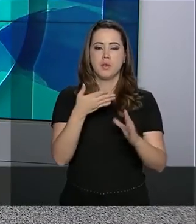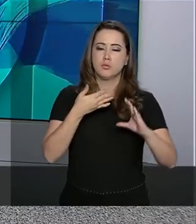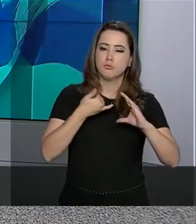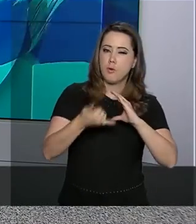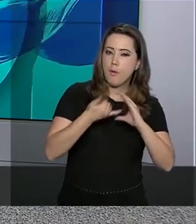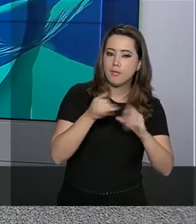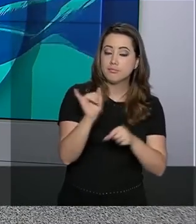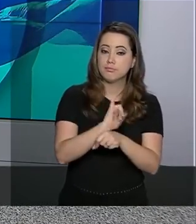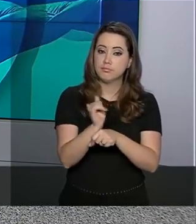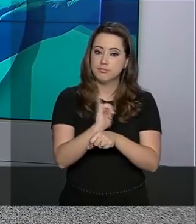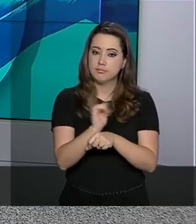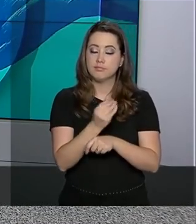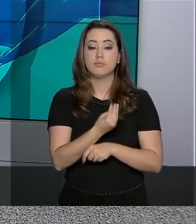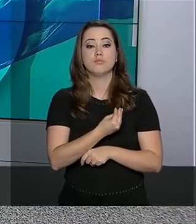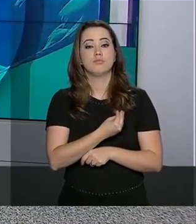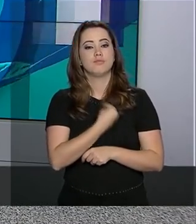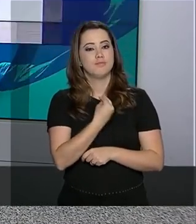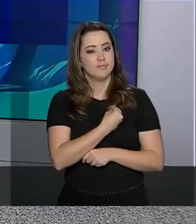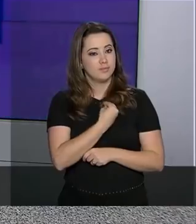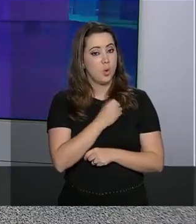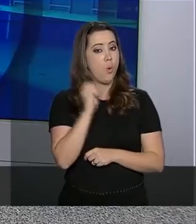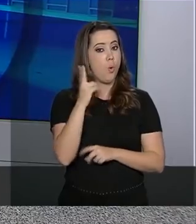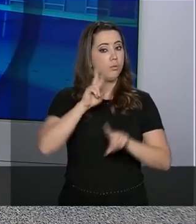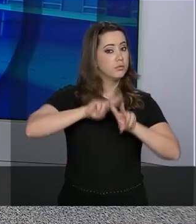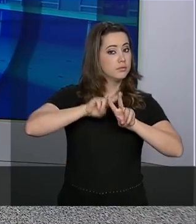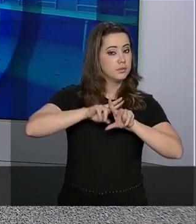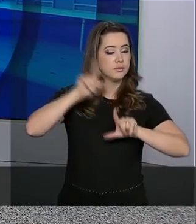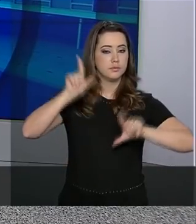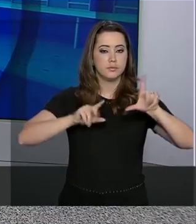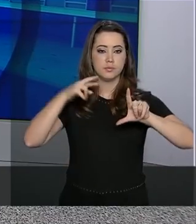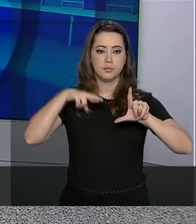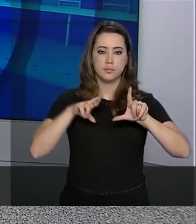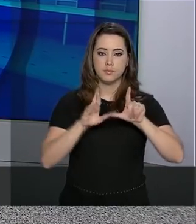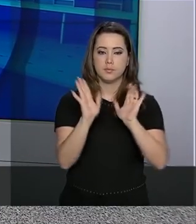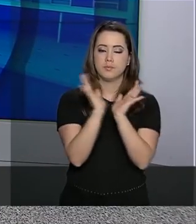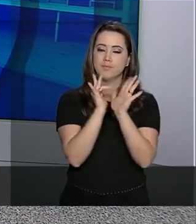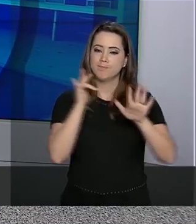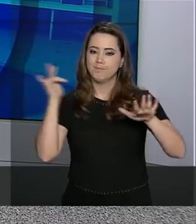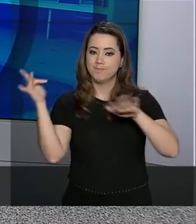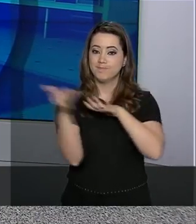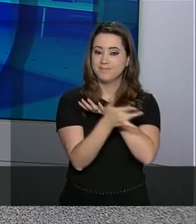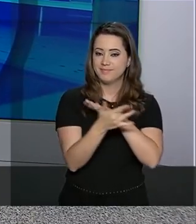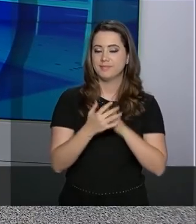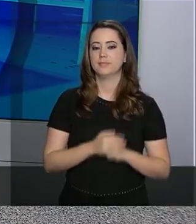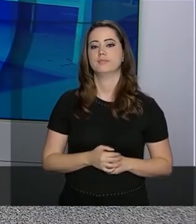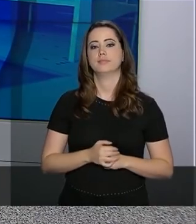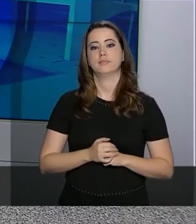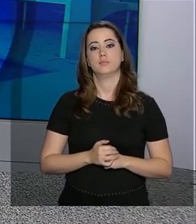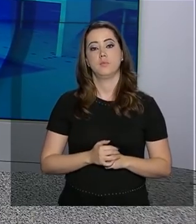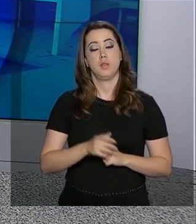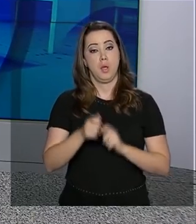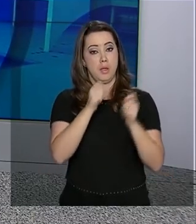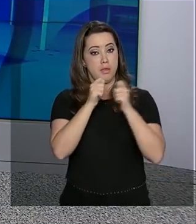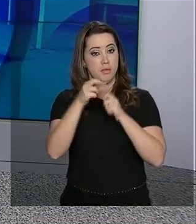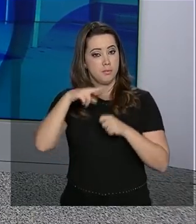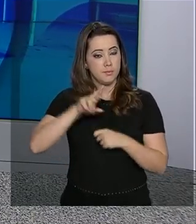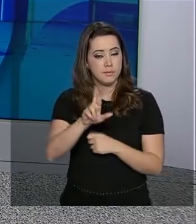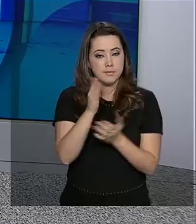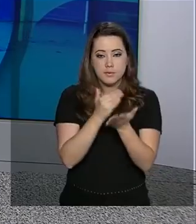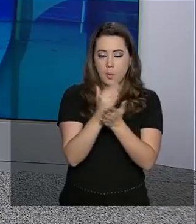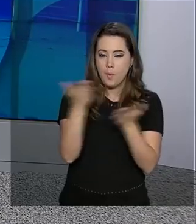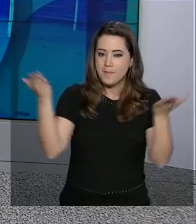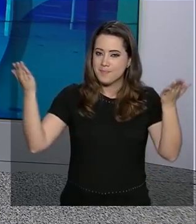acessar o Bate-Papo ao vivo no YouTube ou usar a hashtag TVNBR nas redes sociais. O repórter